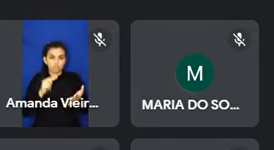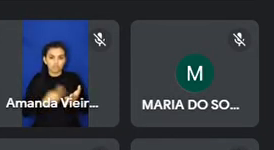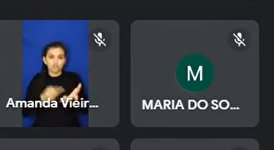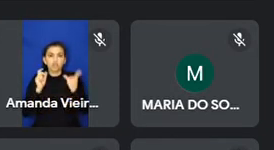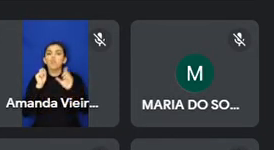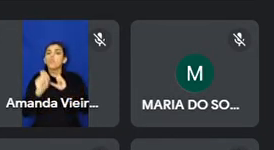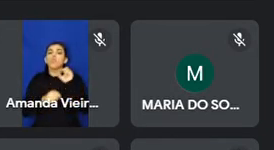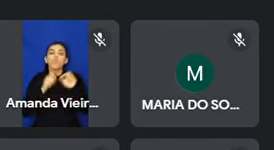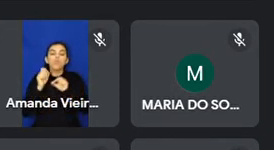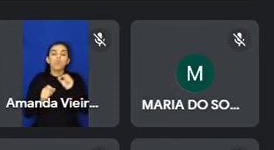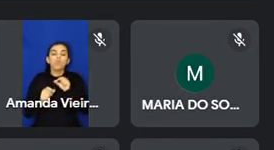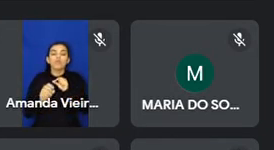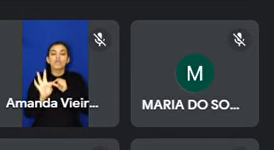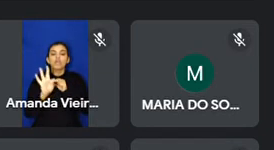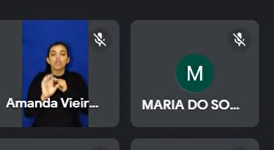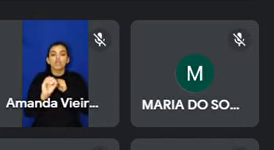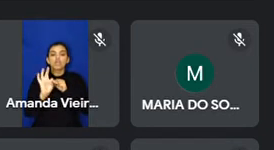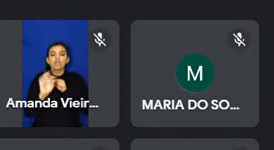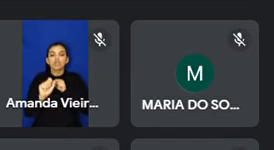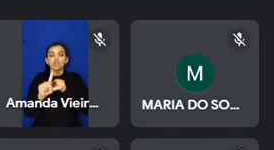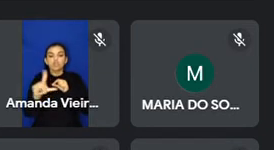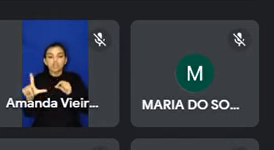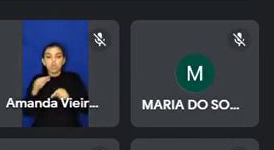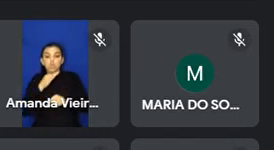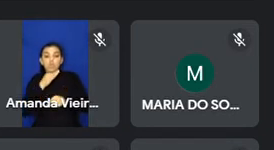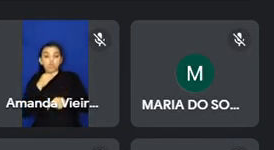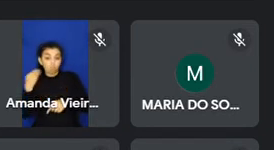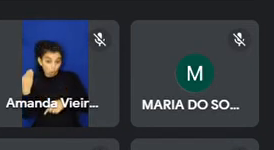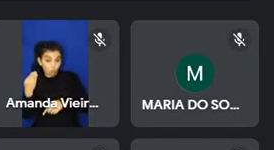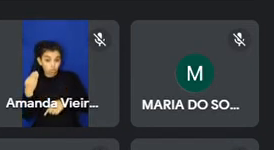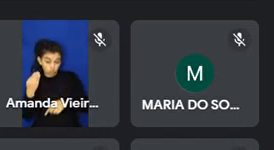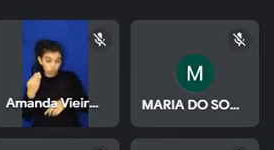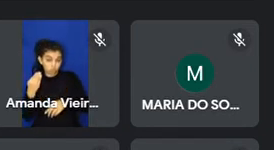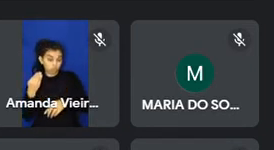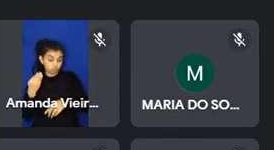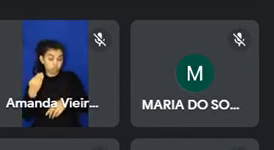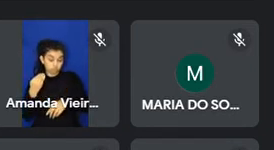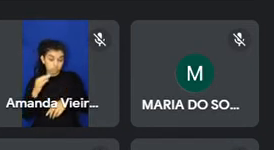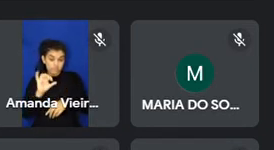ele ou está morto, que é chamado de inativo, certo?